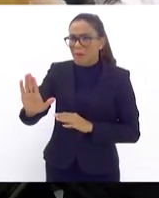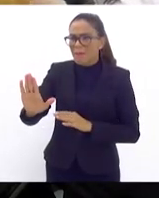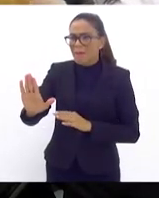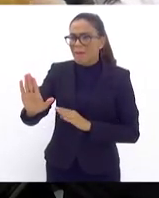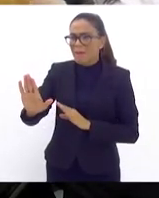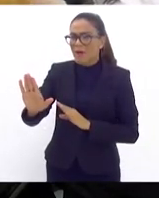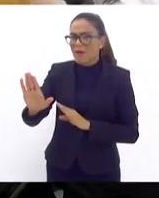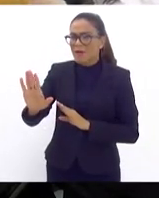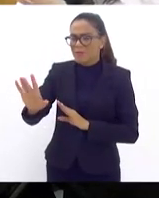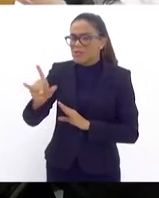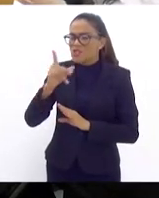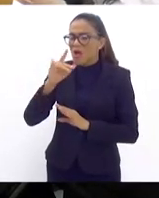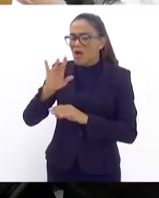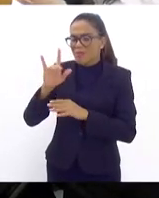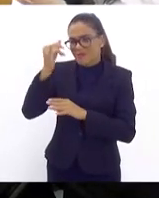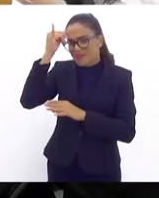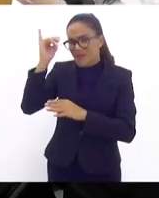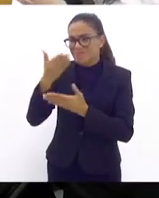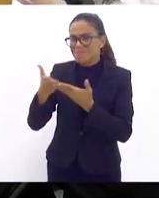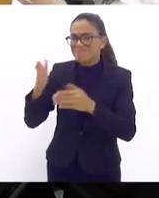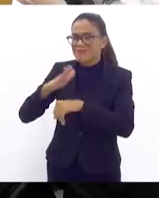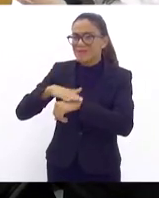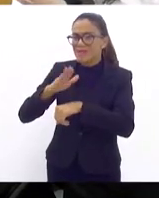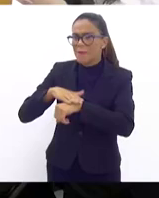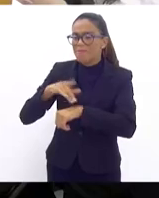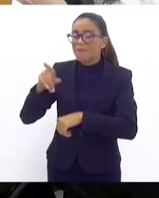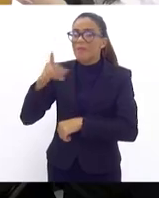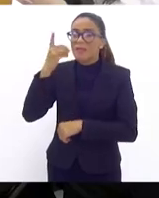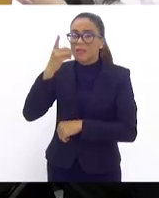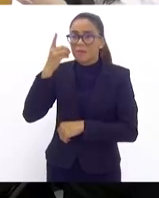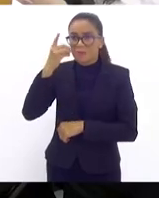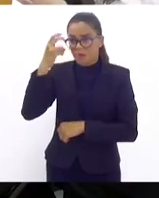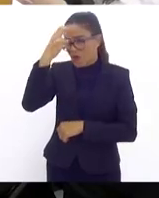Verônica, para a gente não perder aqui o time. A deputada Verônica faz alusão, e é